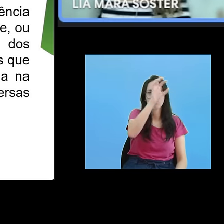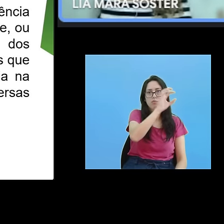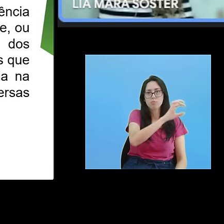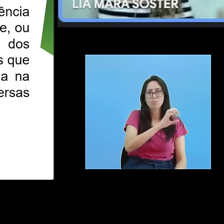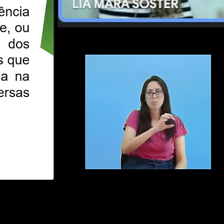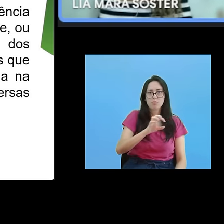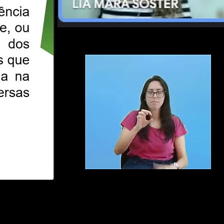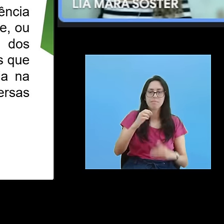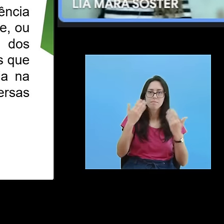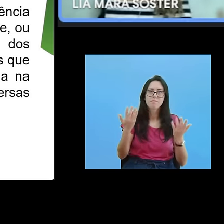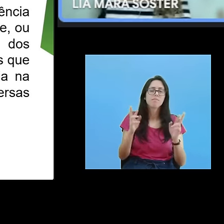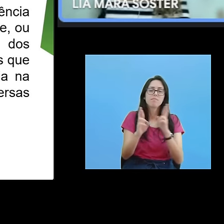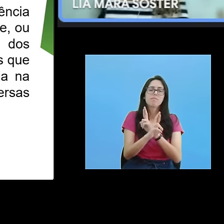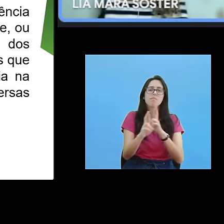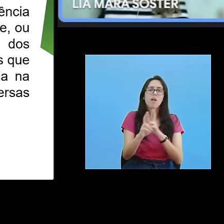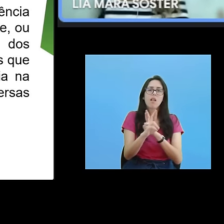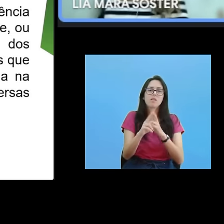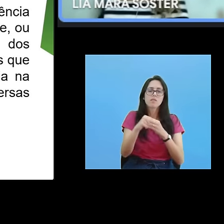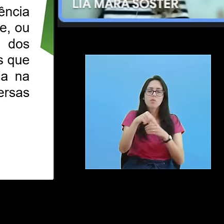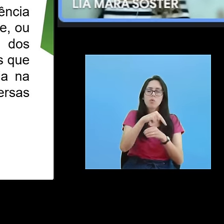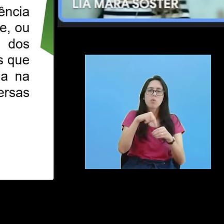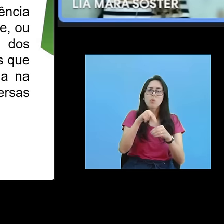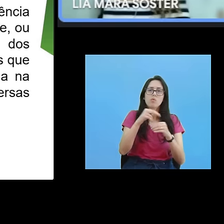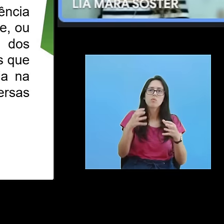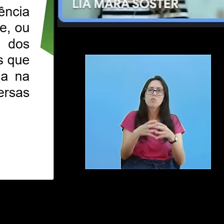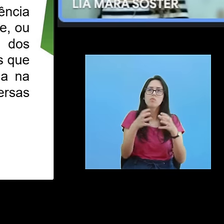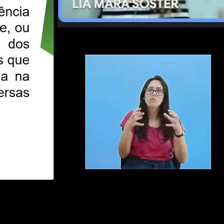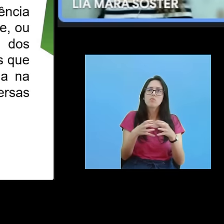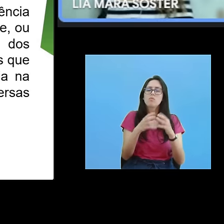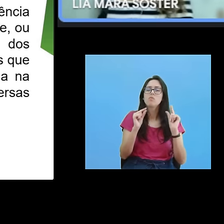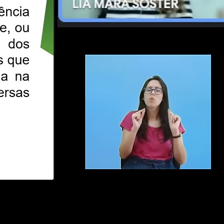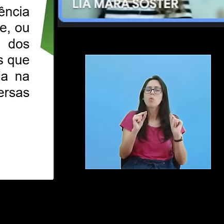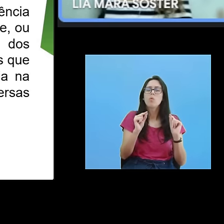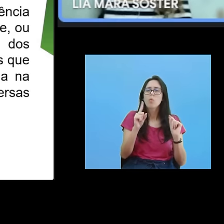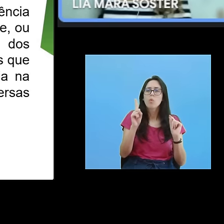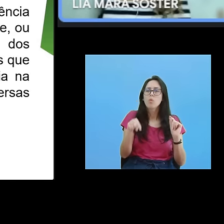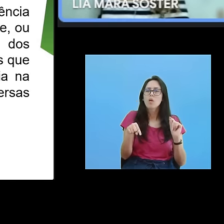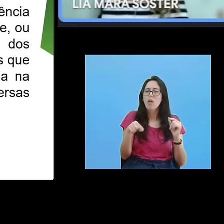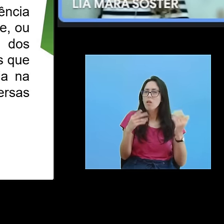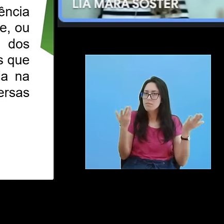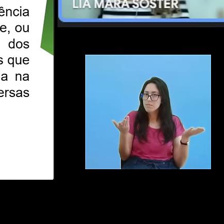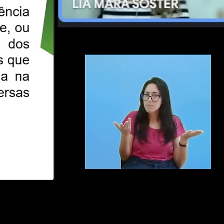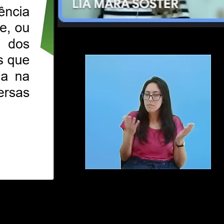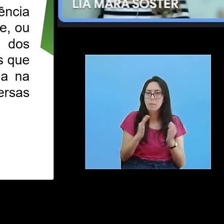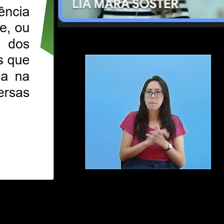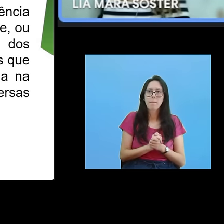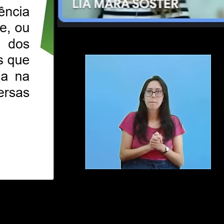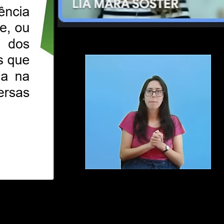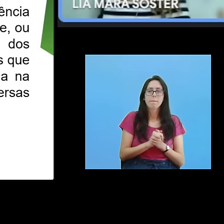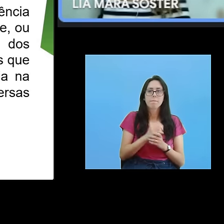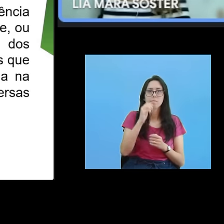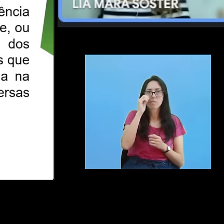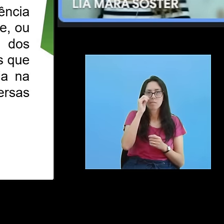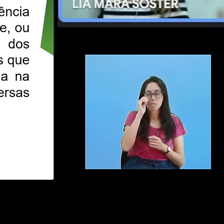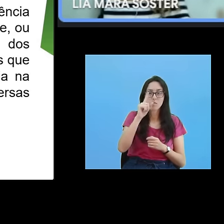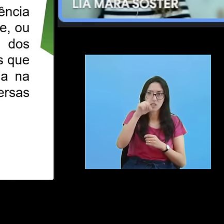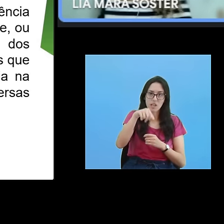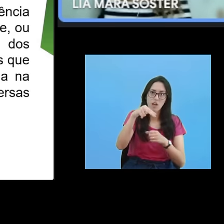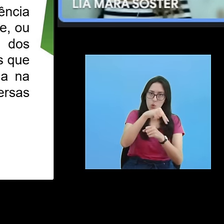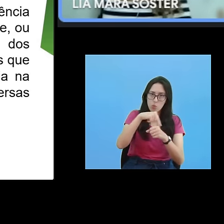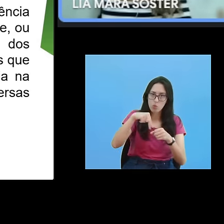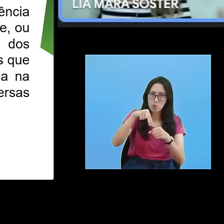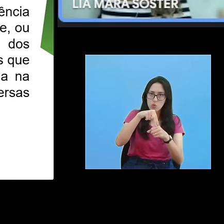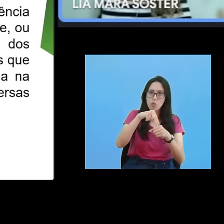então, em relação ao núcleo de convivência, o que é o núcleo de convivência, né? Ele é um núcleo que